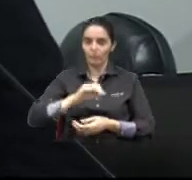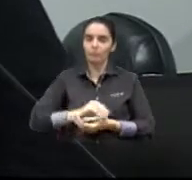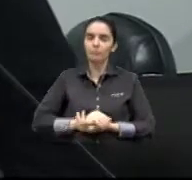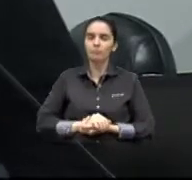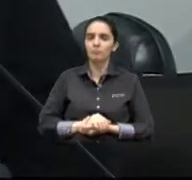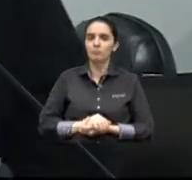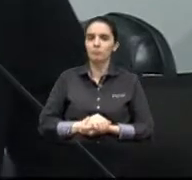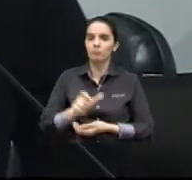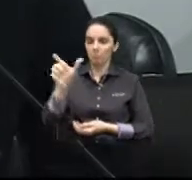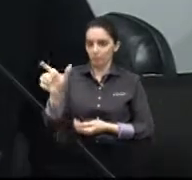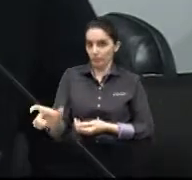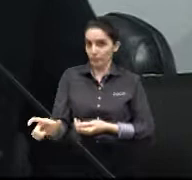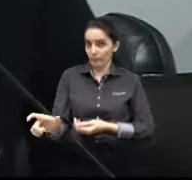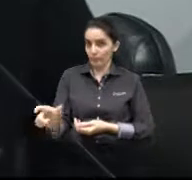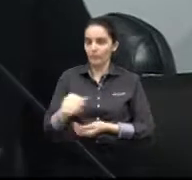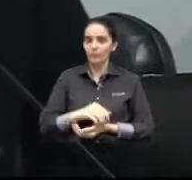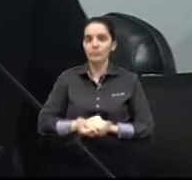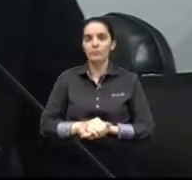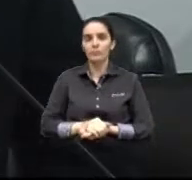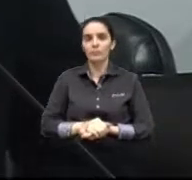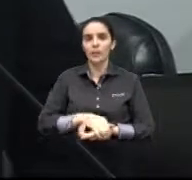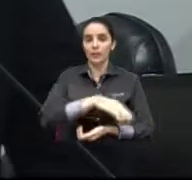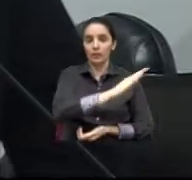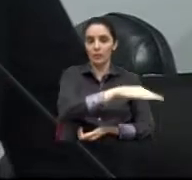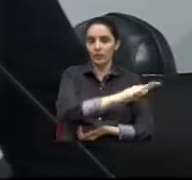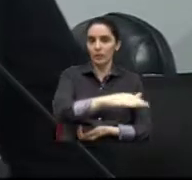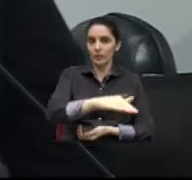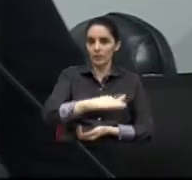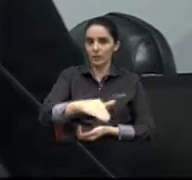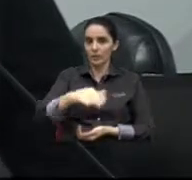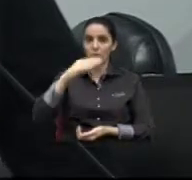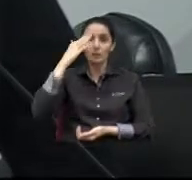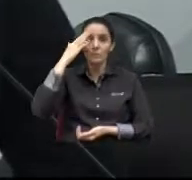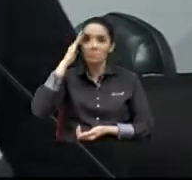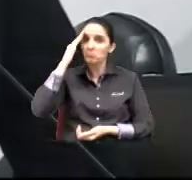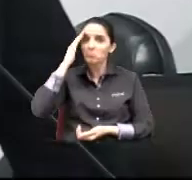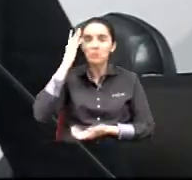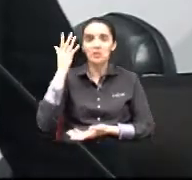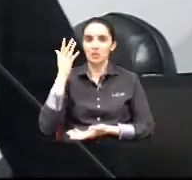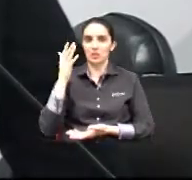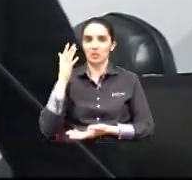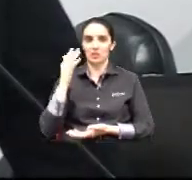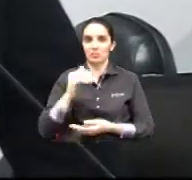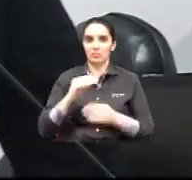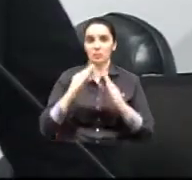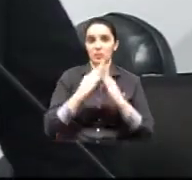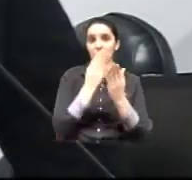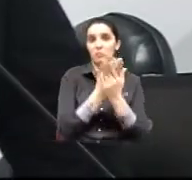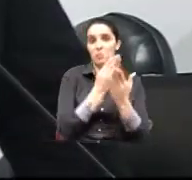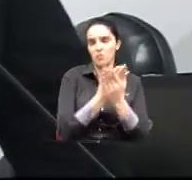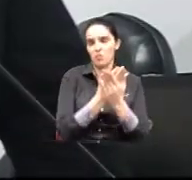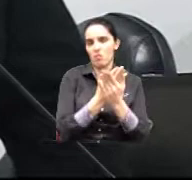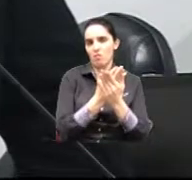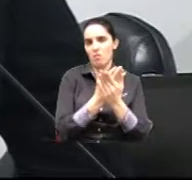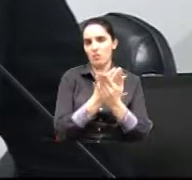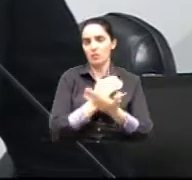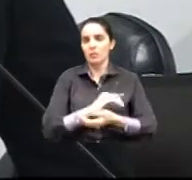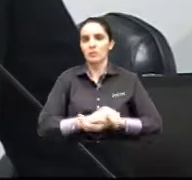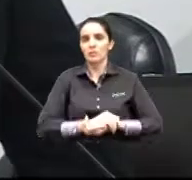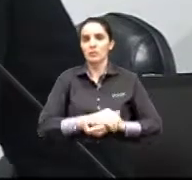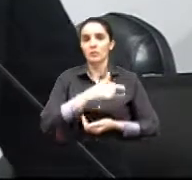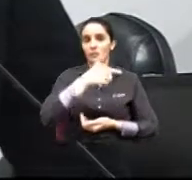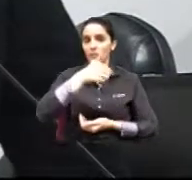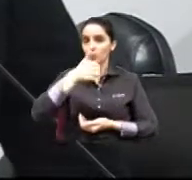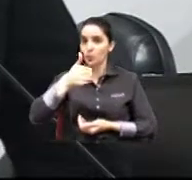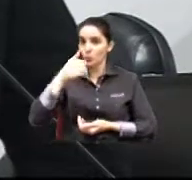aquilo que você falou, que a criança não entende, da rede de ensino municipal, que 21% apenas entende, foi estudo